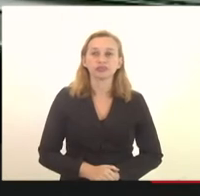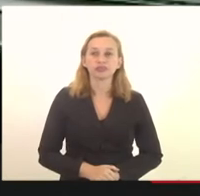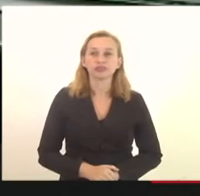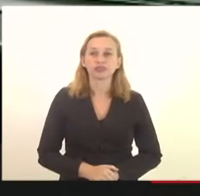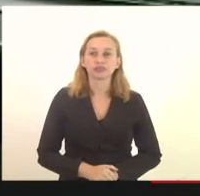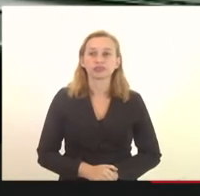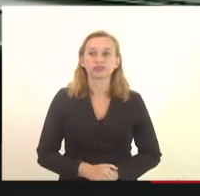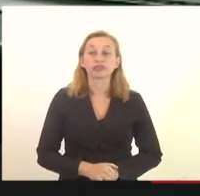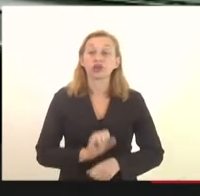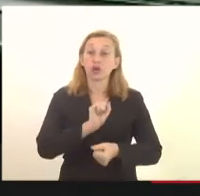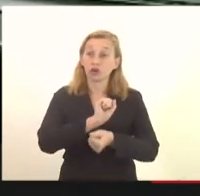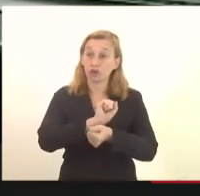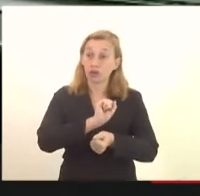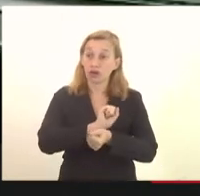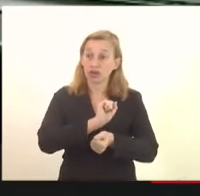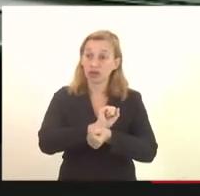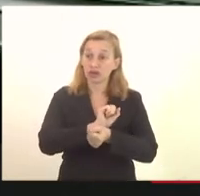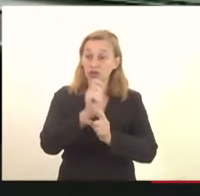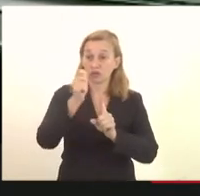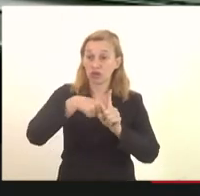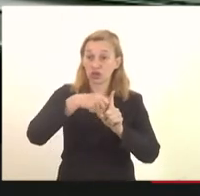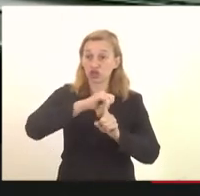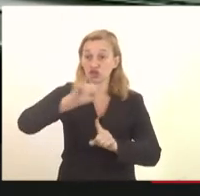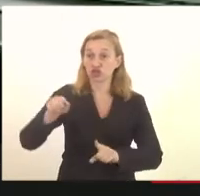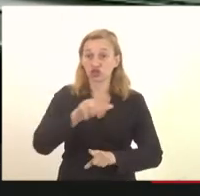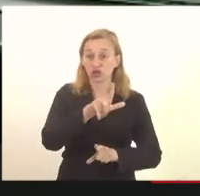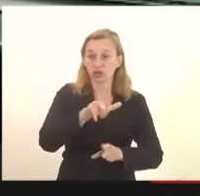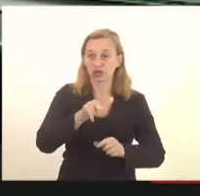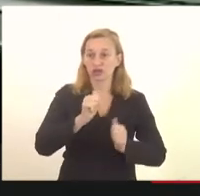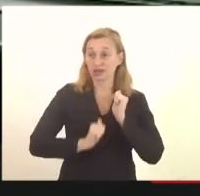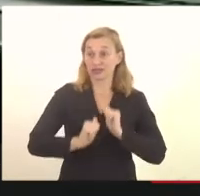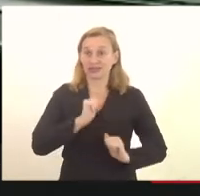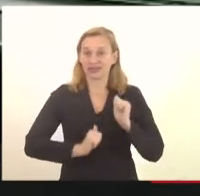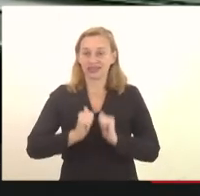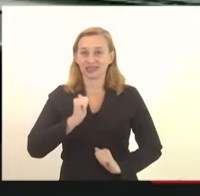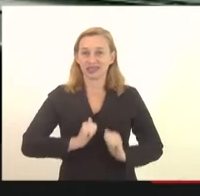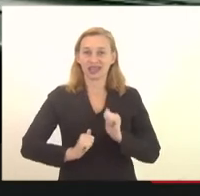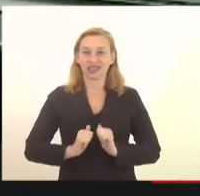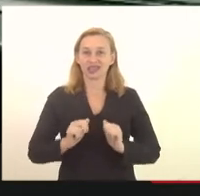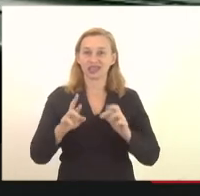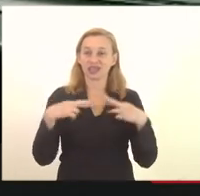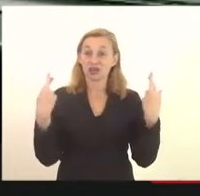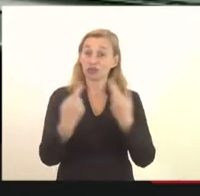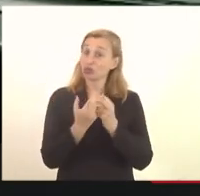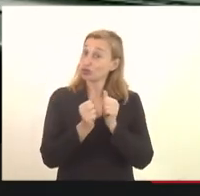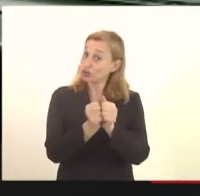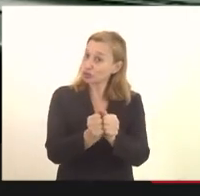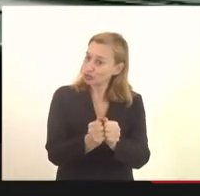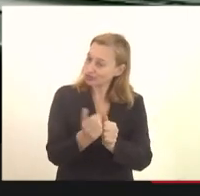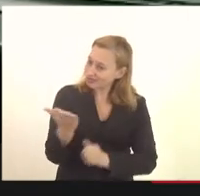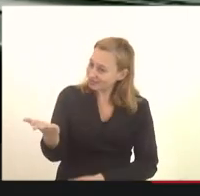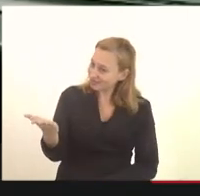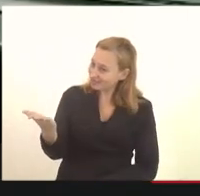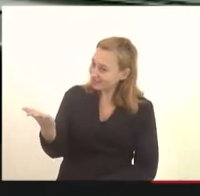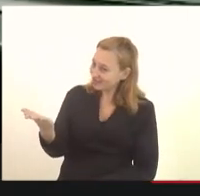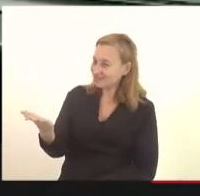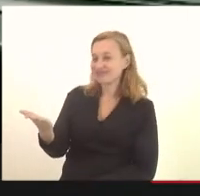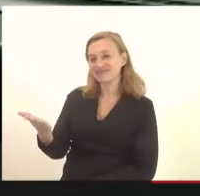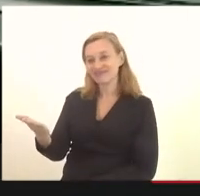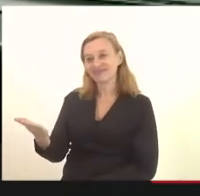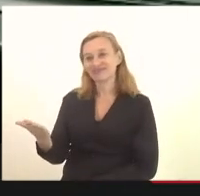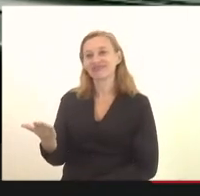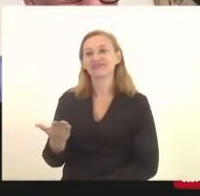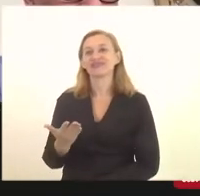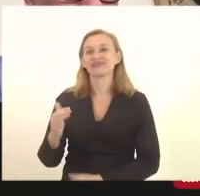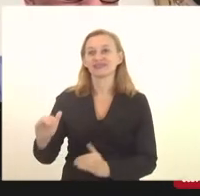todo o recesso com ansiedade essa reunião com Vossa Excelência. Então, é só, como diz a deputada